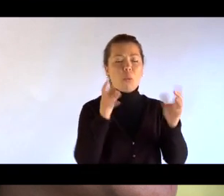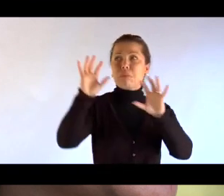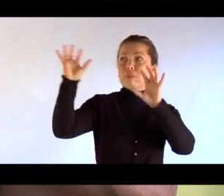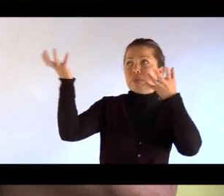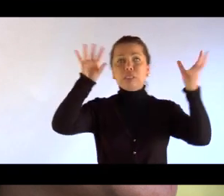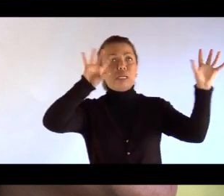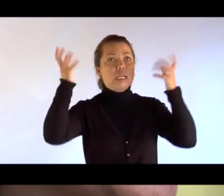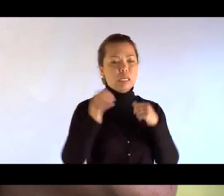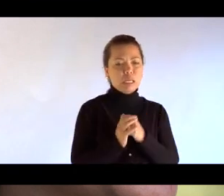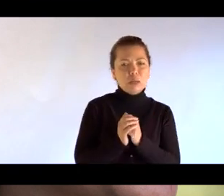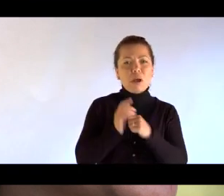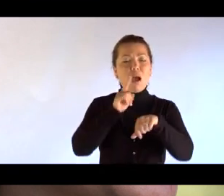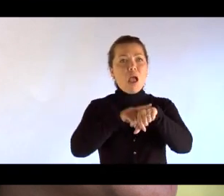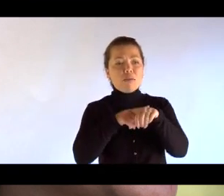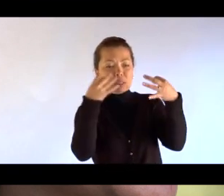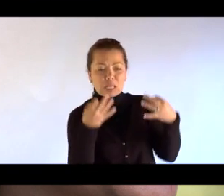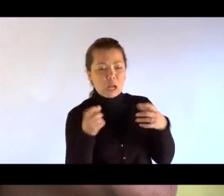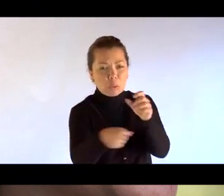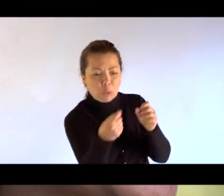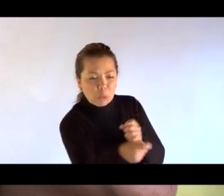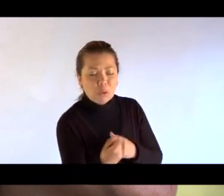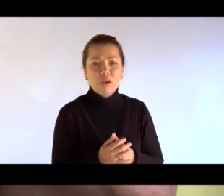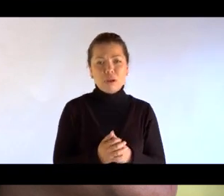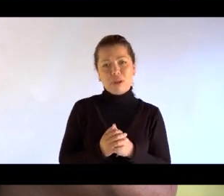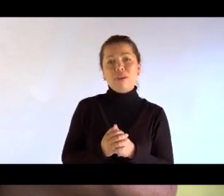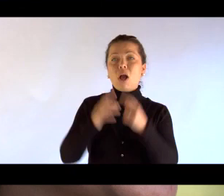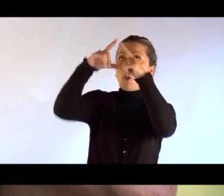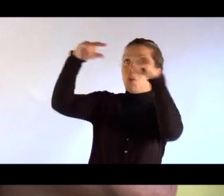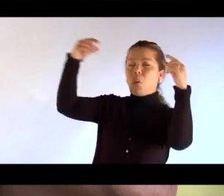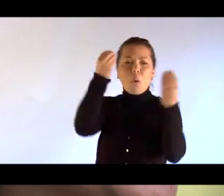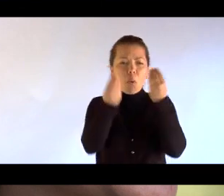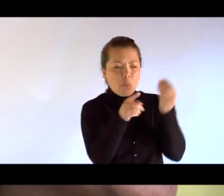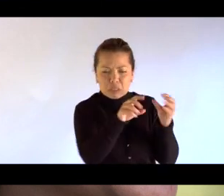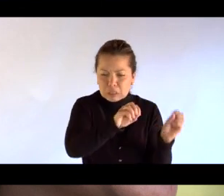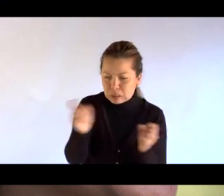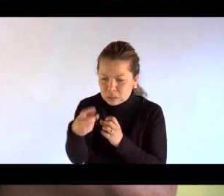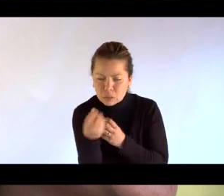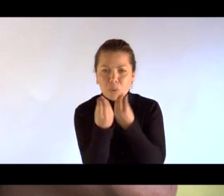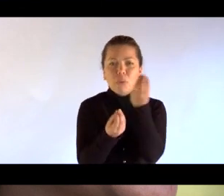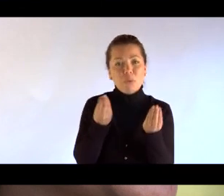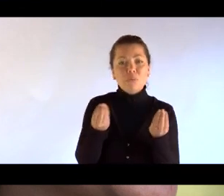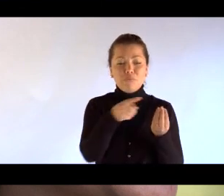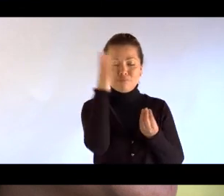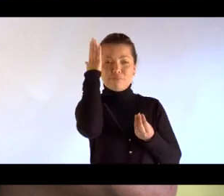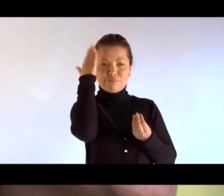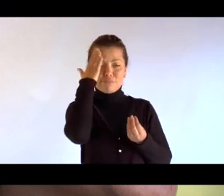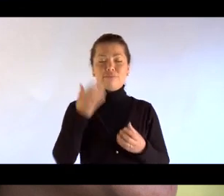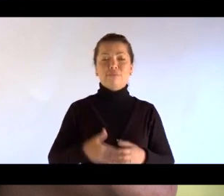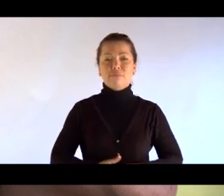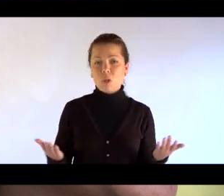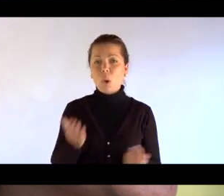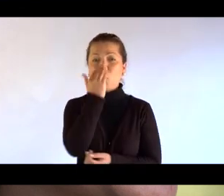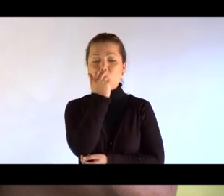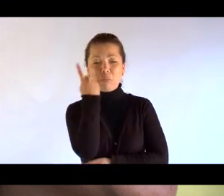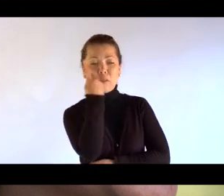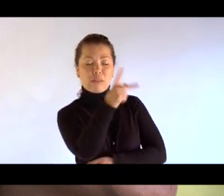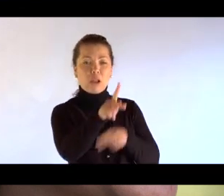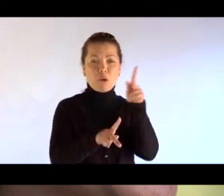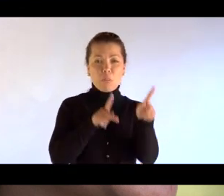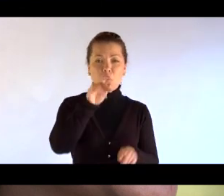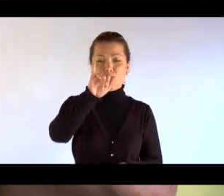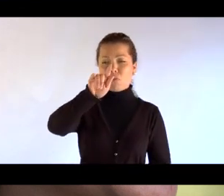são suas atividades, seu meio de vida, sua forma de se relacionar e trocar com o mundo. Hoje, o